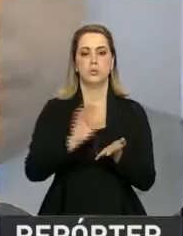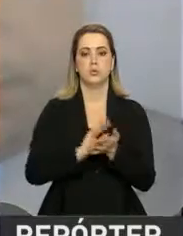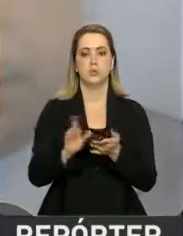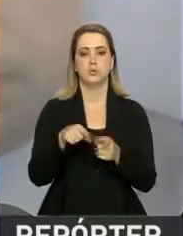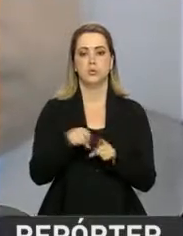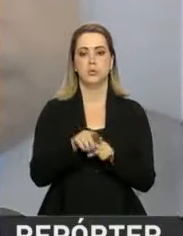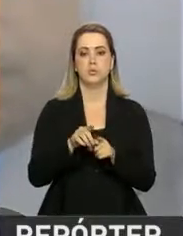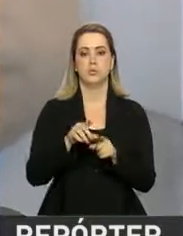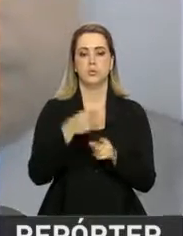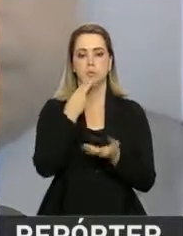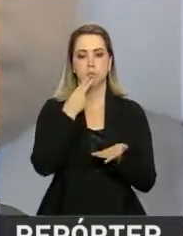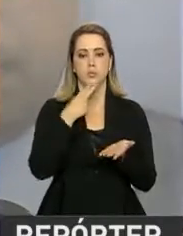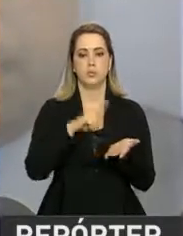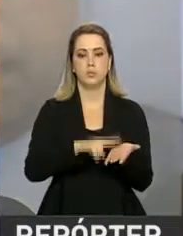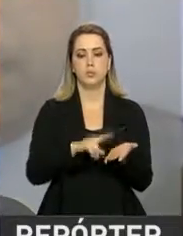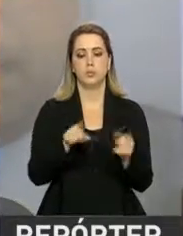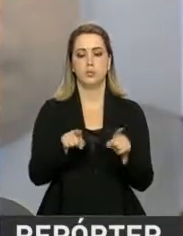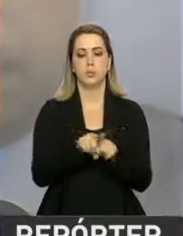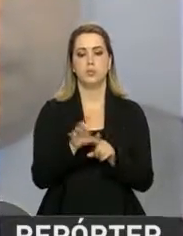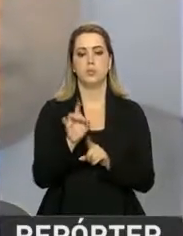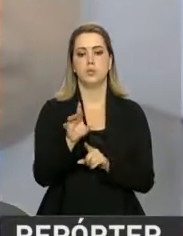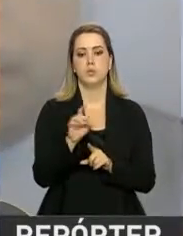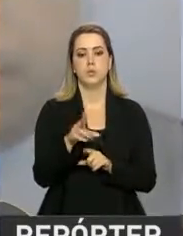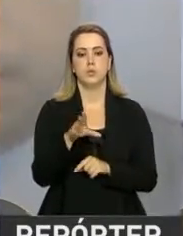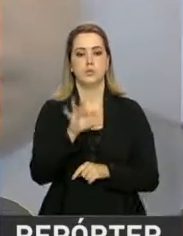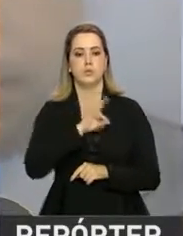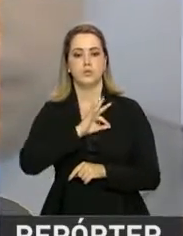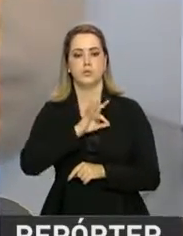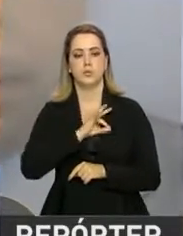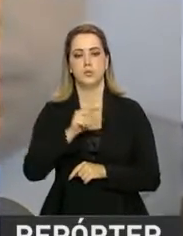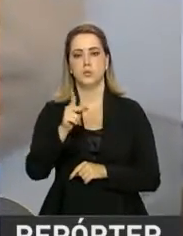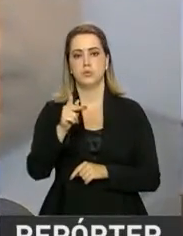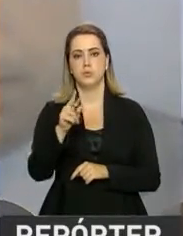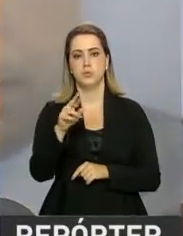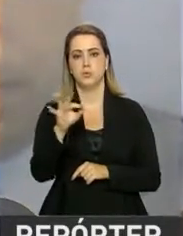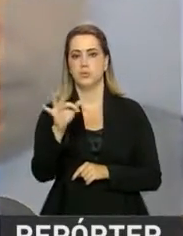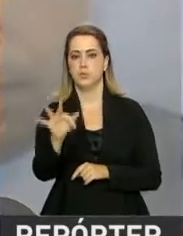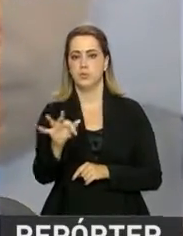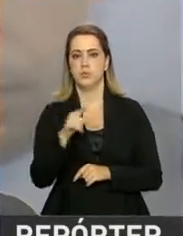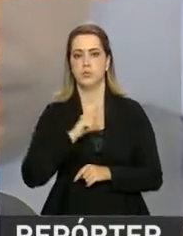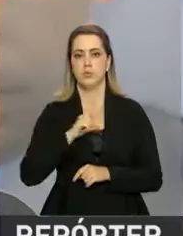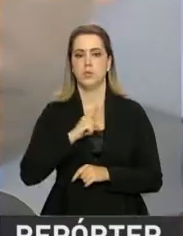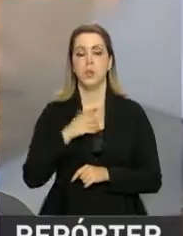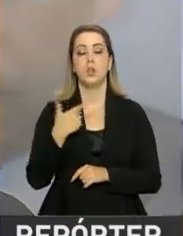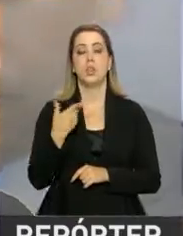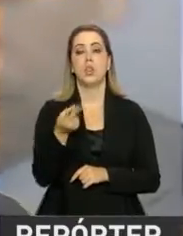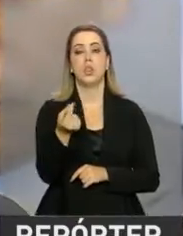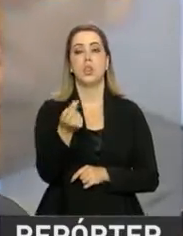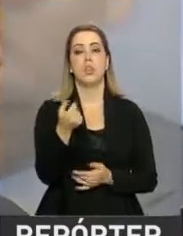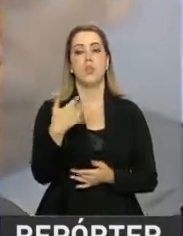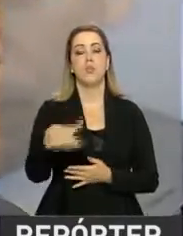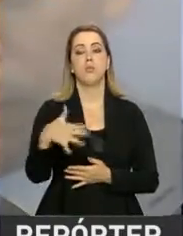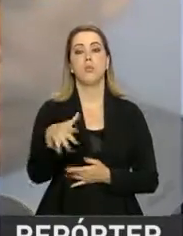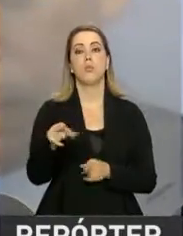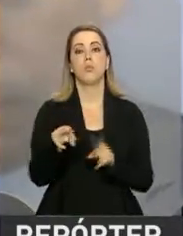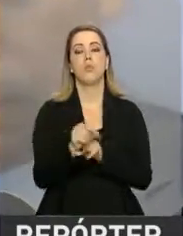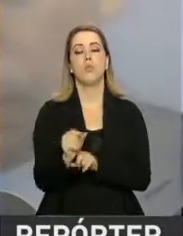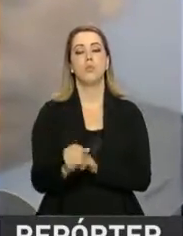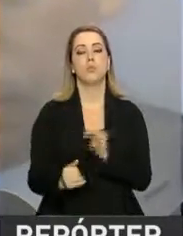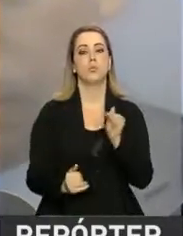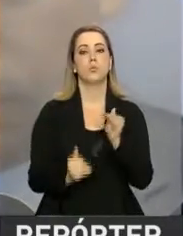através do correio nem só a polícia rodoviária federal ela tem um custo anual de aproximadamente